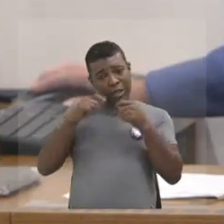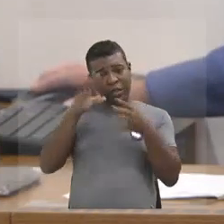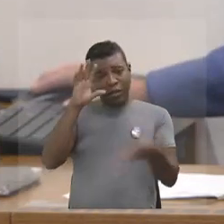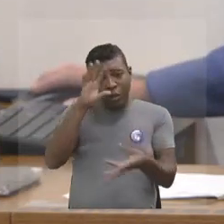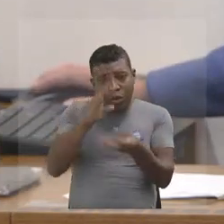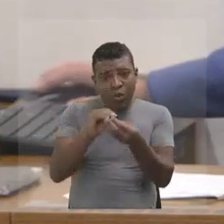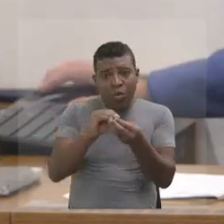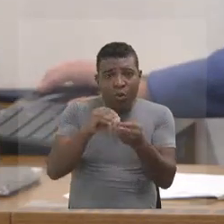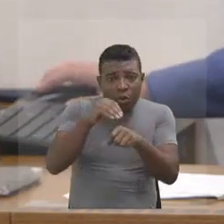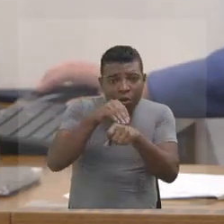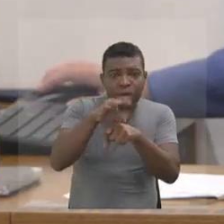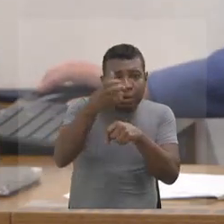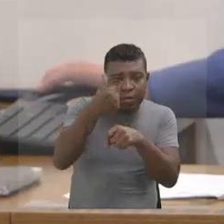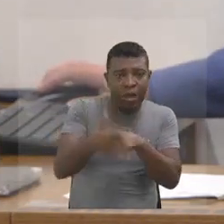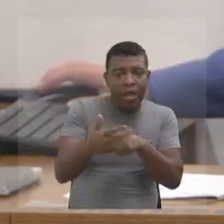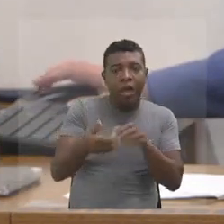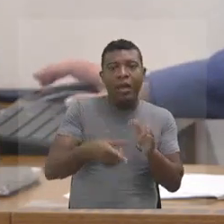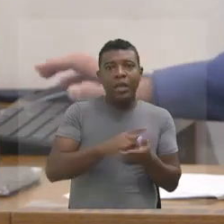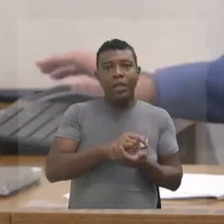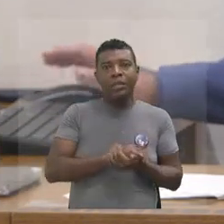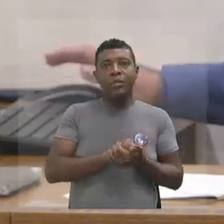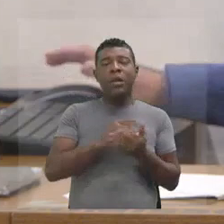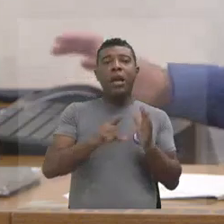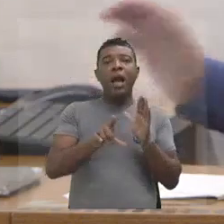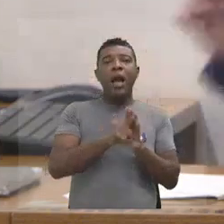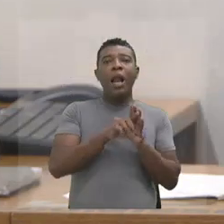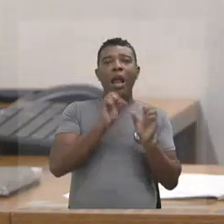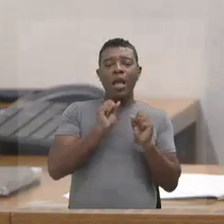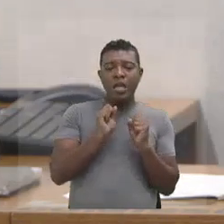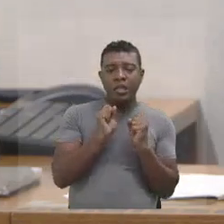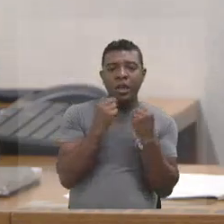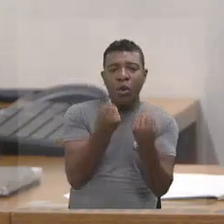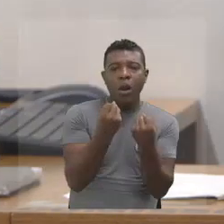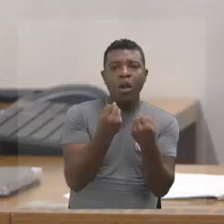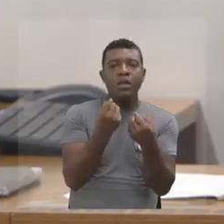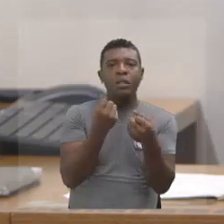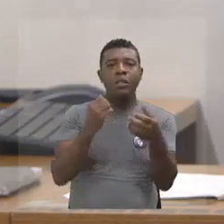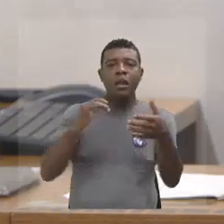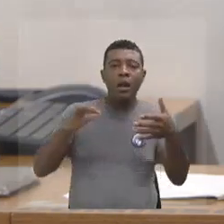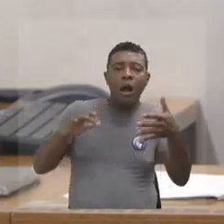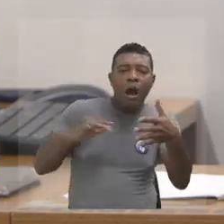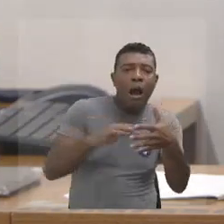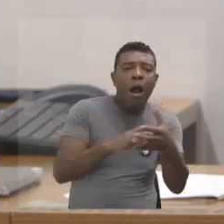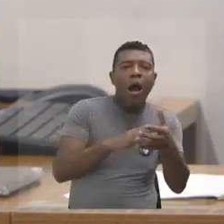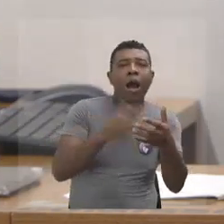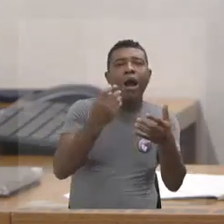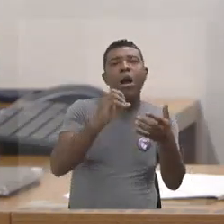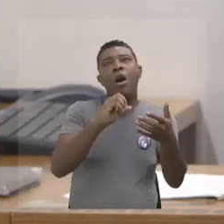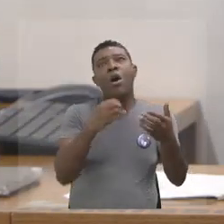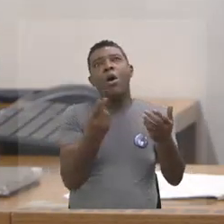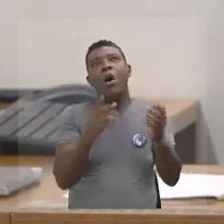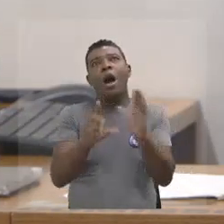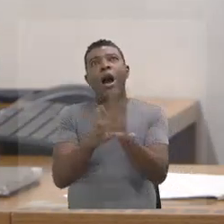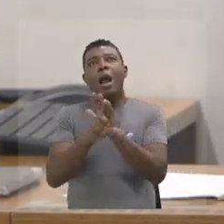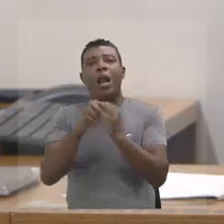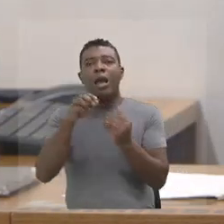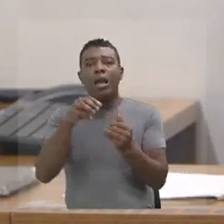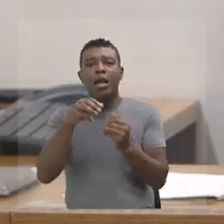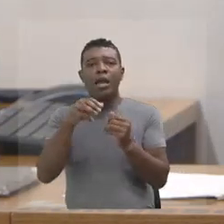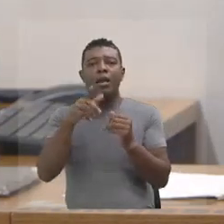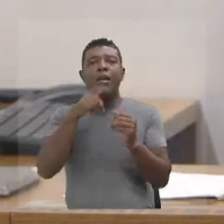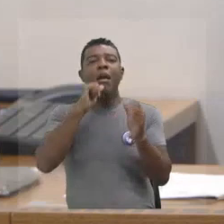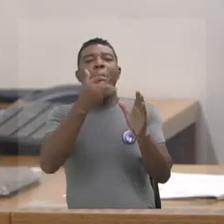a lei segurança de barragens ou a lei mar de lama nunca mais que foi foi a primeira